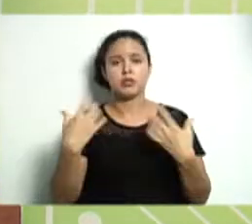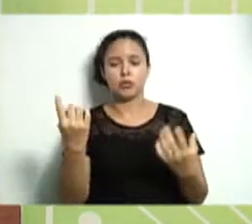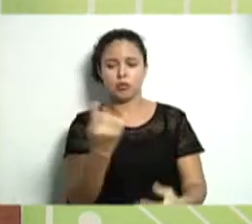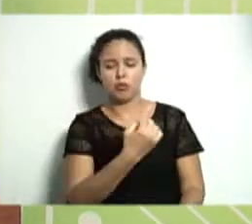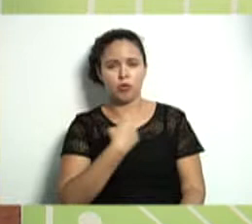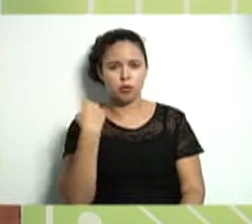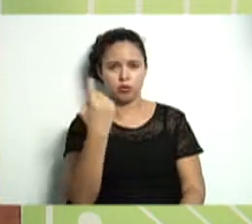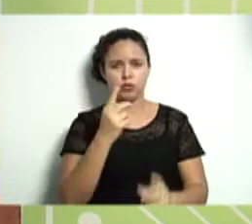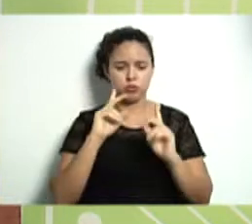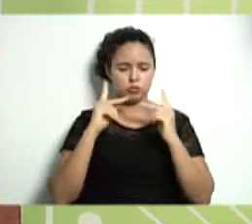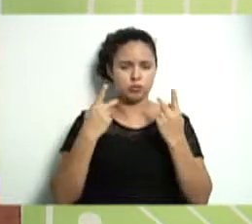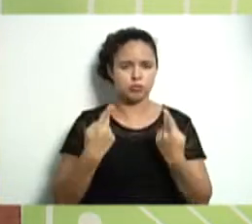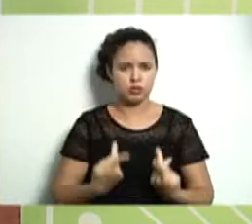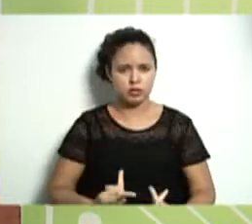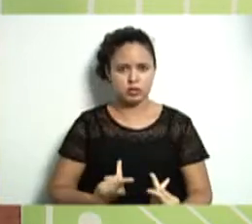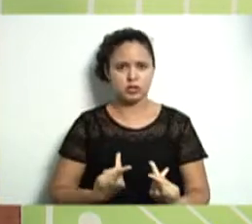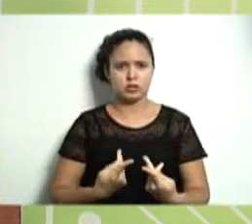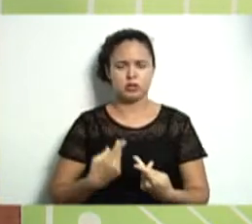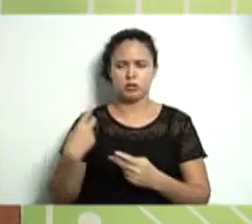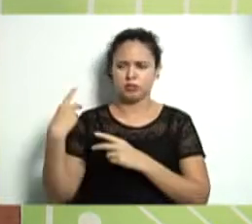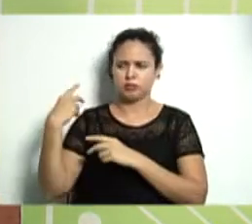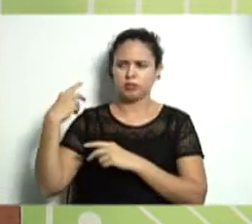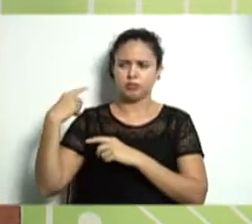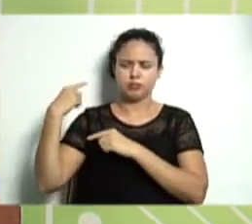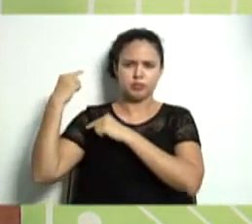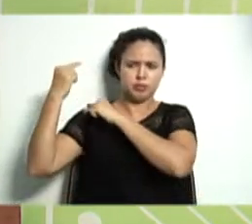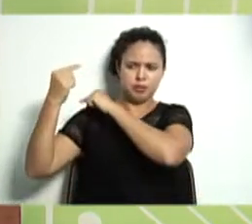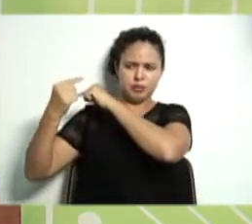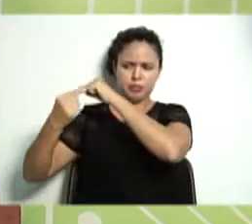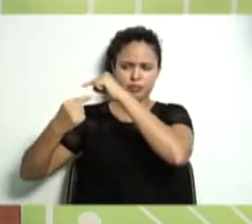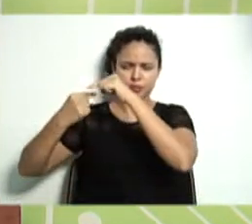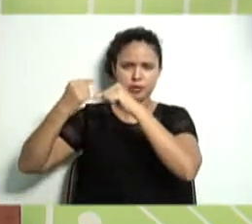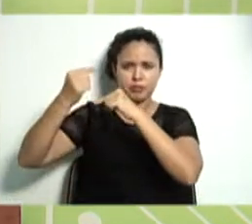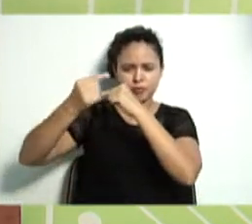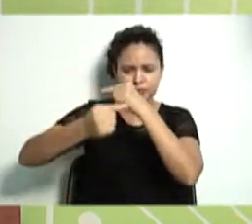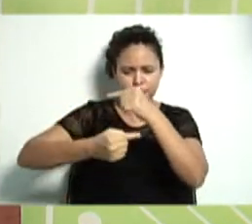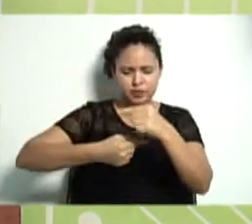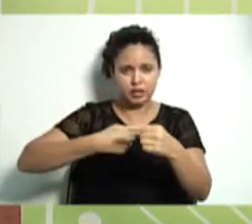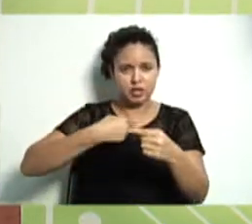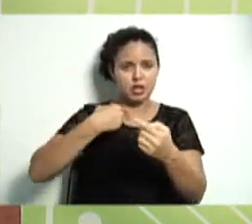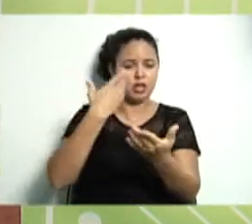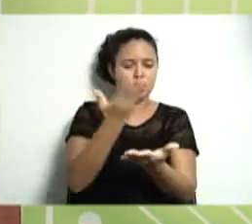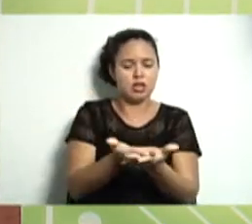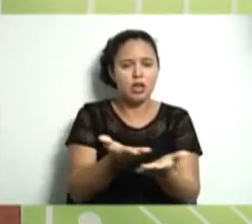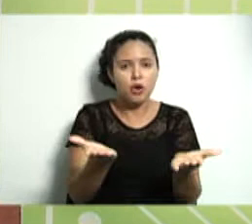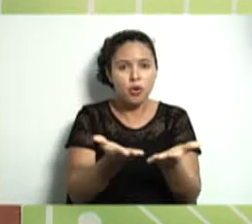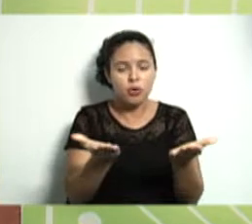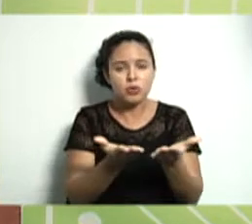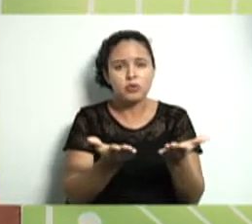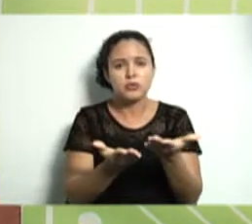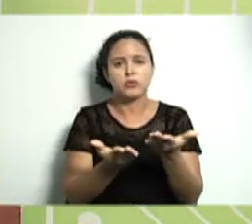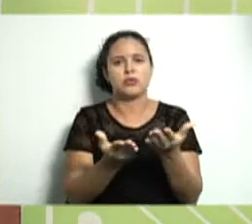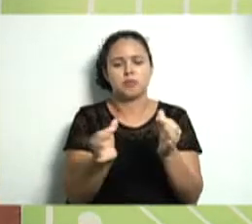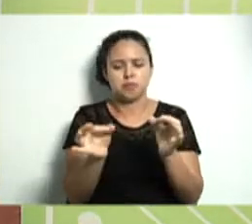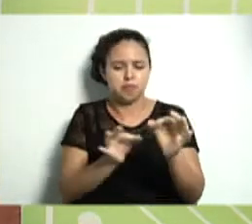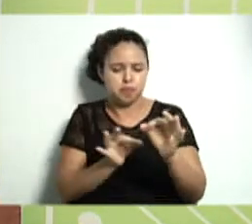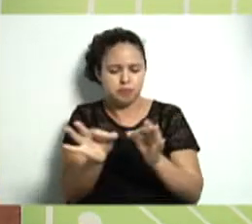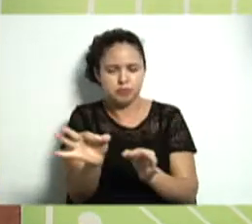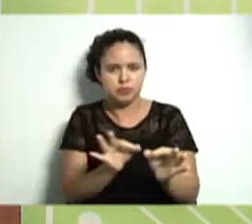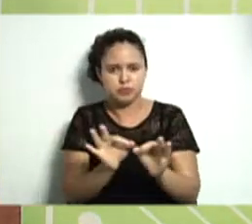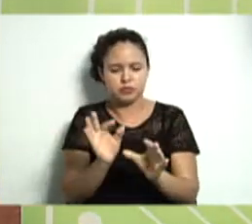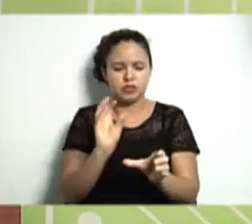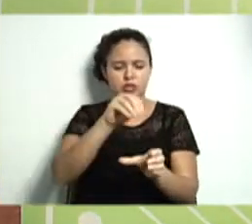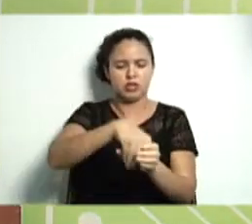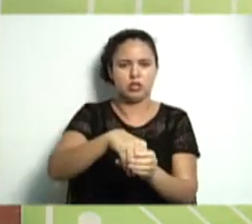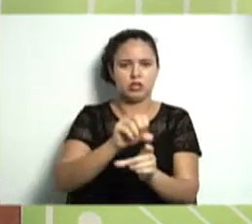seres humanos, nos organizamos no decorrer do tempo para produzir. Você pode ter alguma dúvida. Produzir o quê, professora? Produzir o